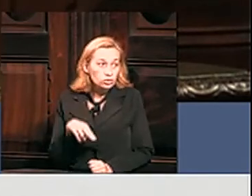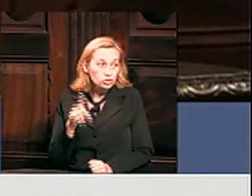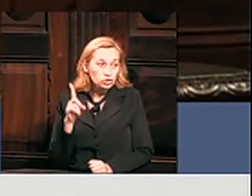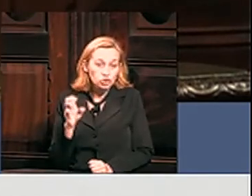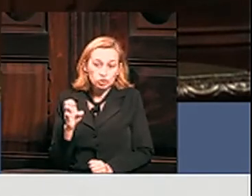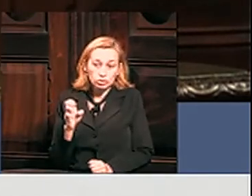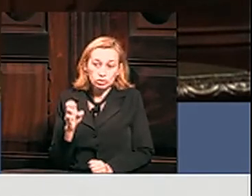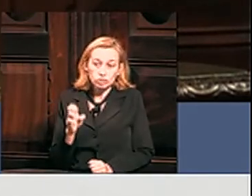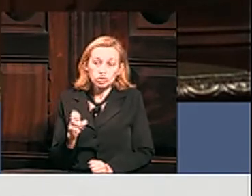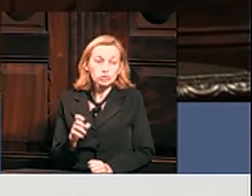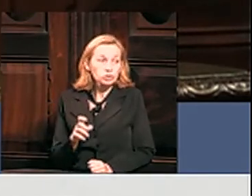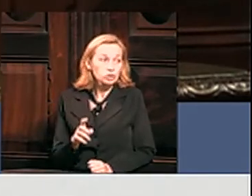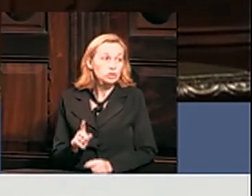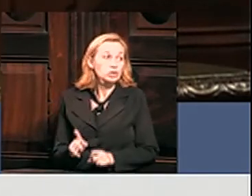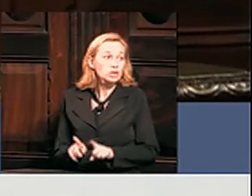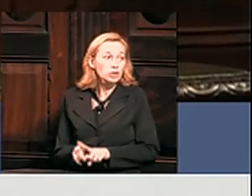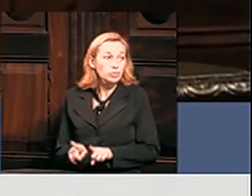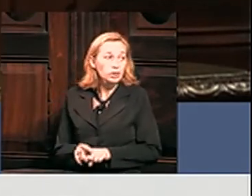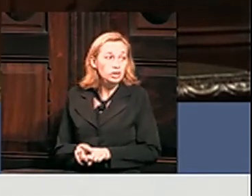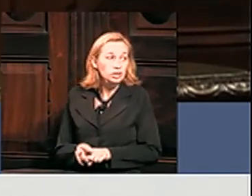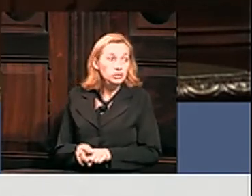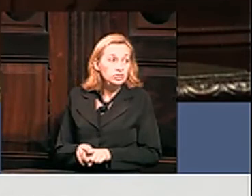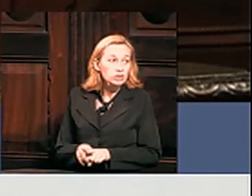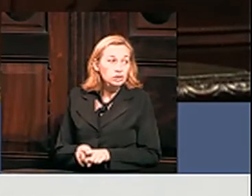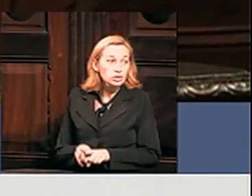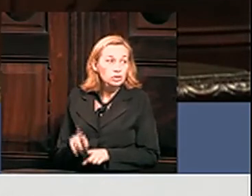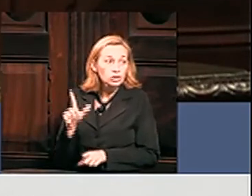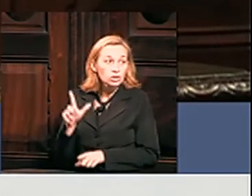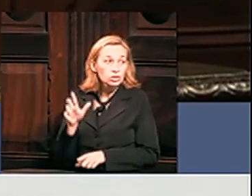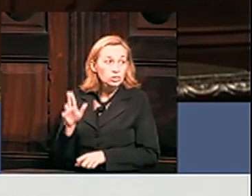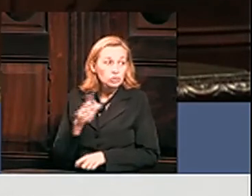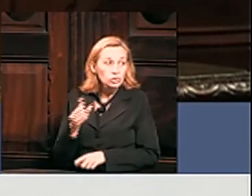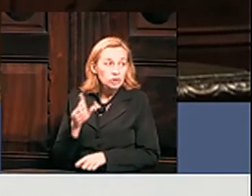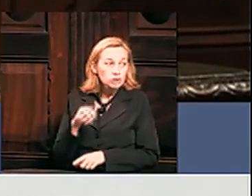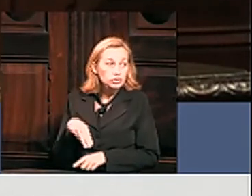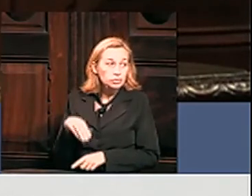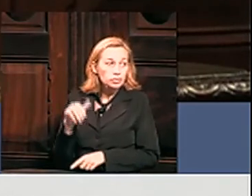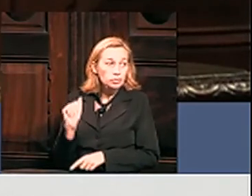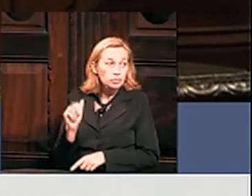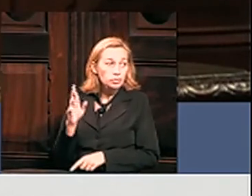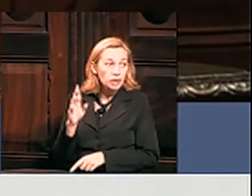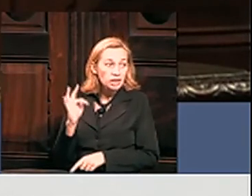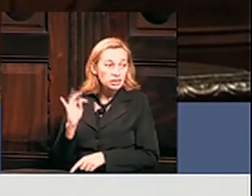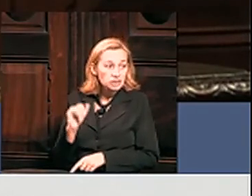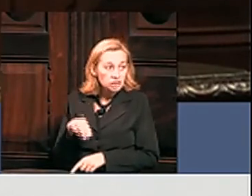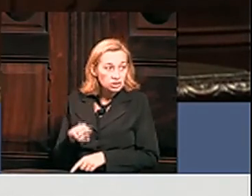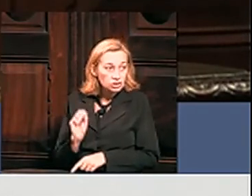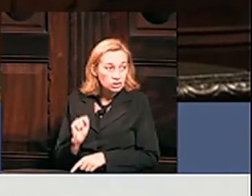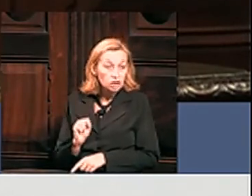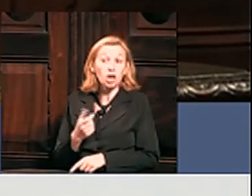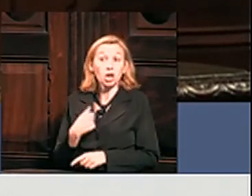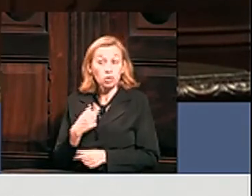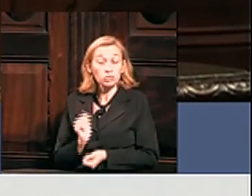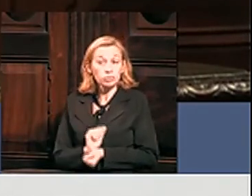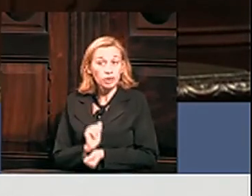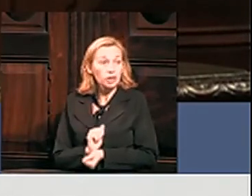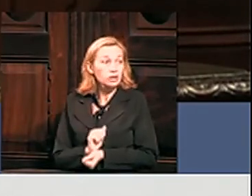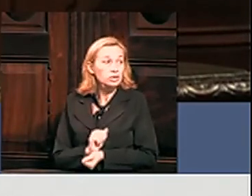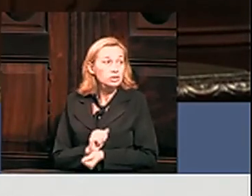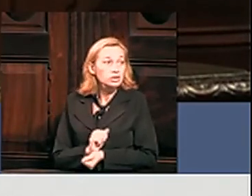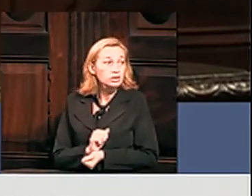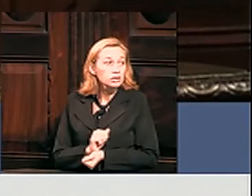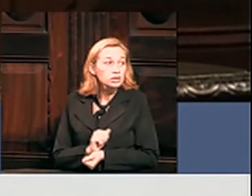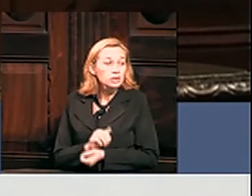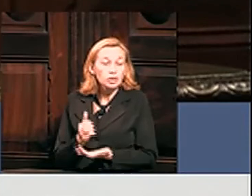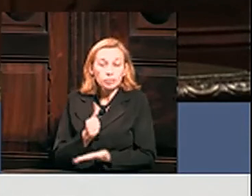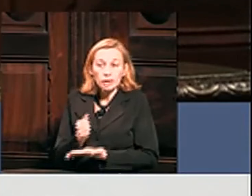Bittencourt e pelo deputado Luiz Martins. Espero que, com a base